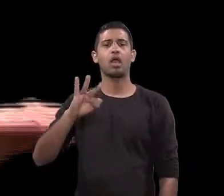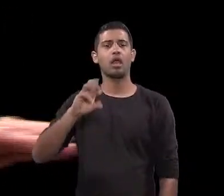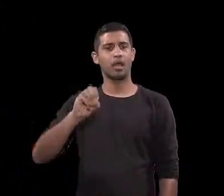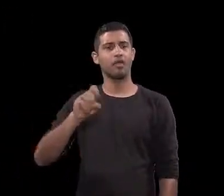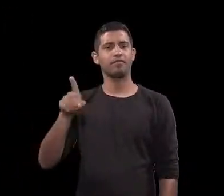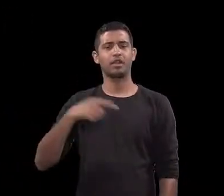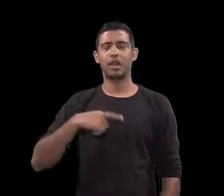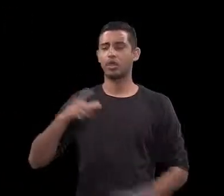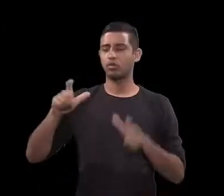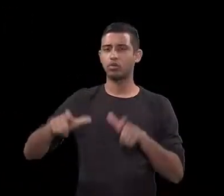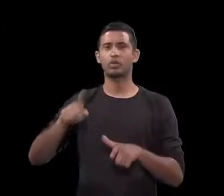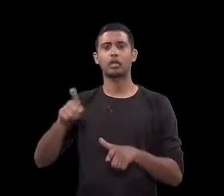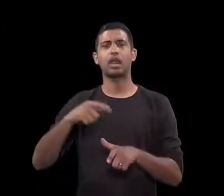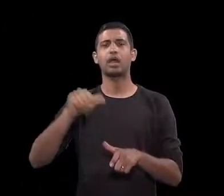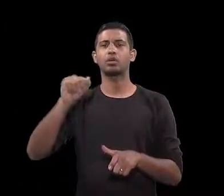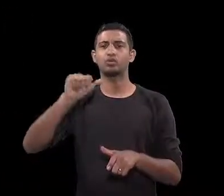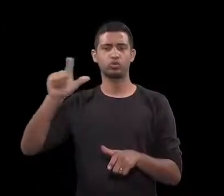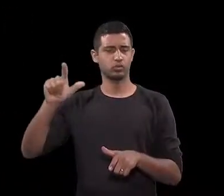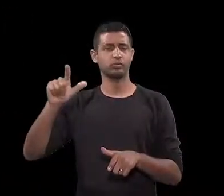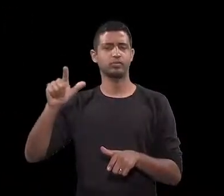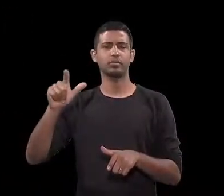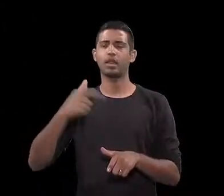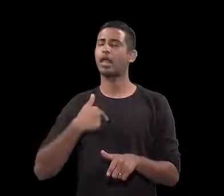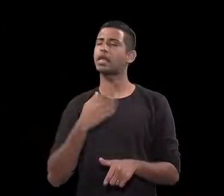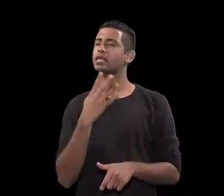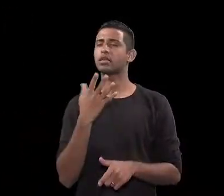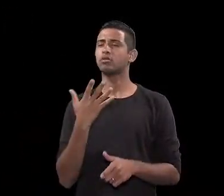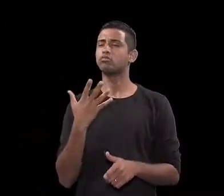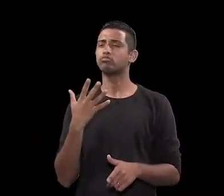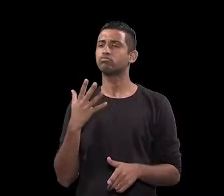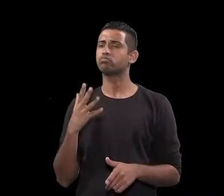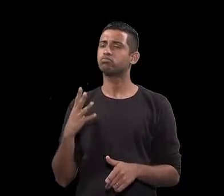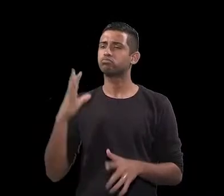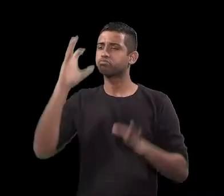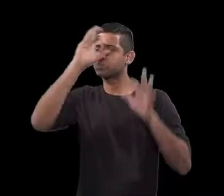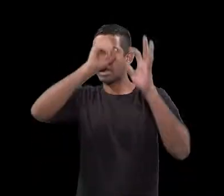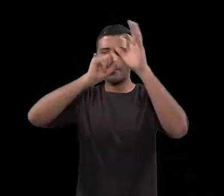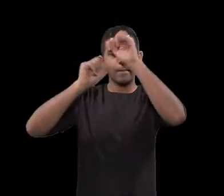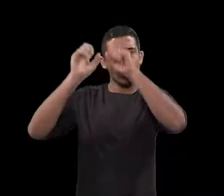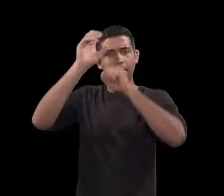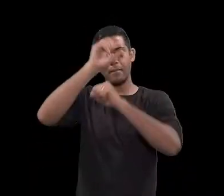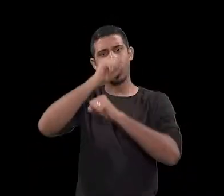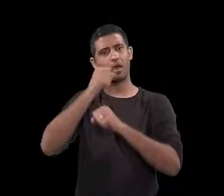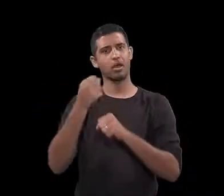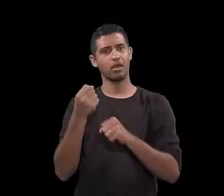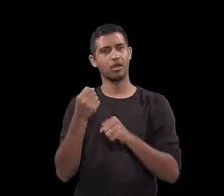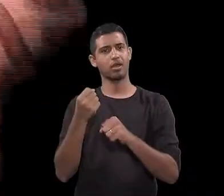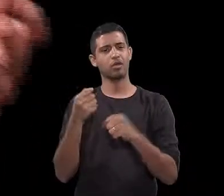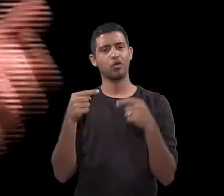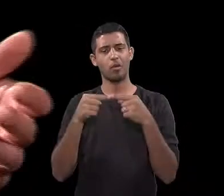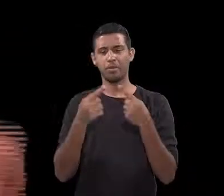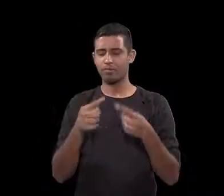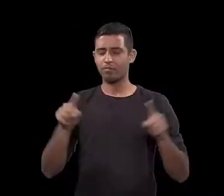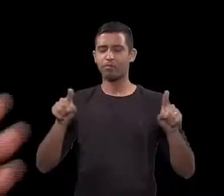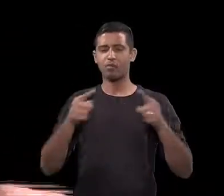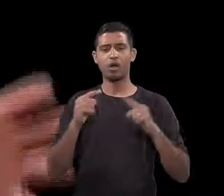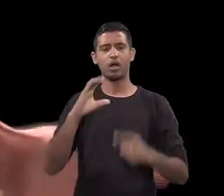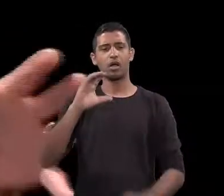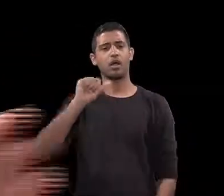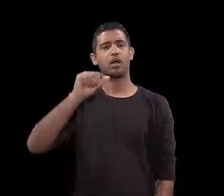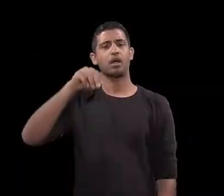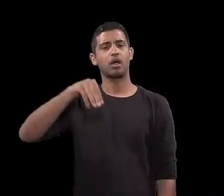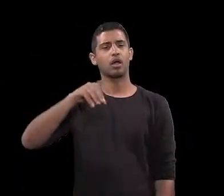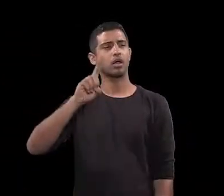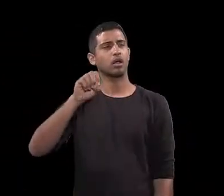É no bairro afro de Montevideo, um bairro sul. E aí conheci essa cultura, até fui a tomar classes de